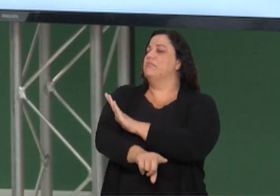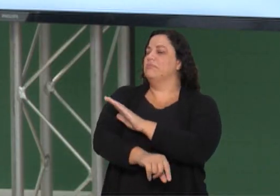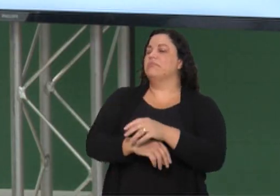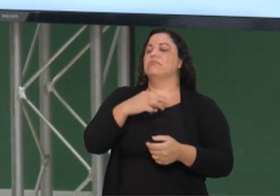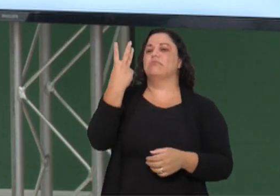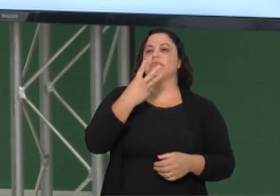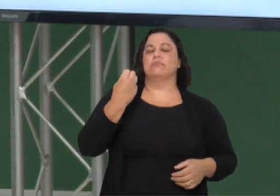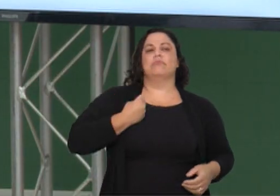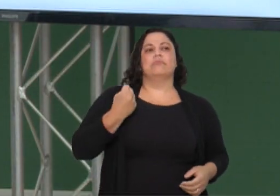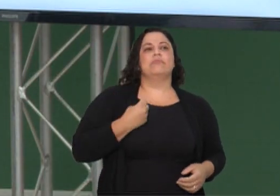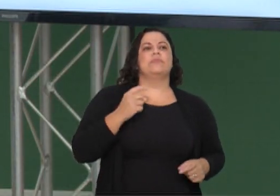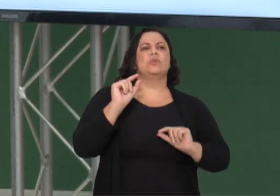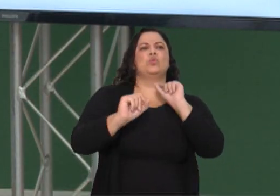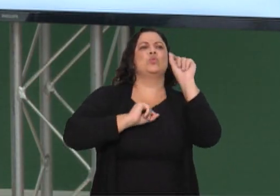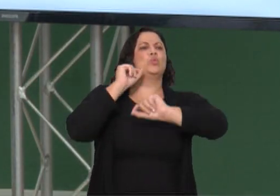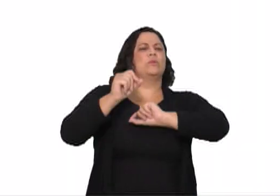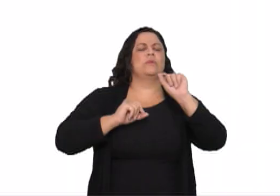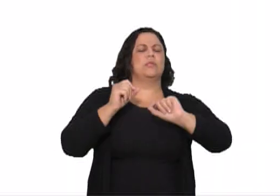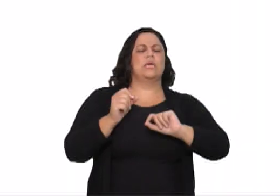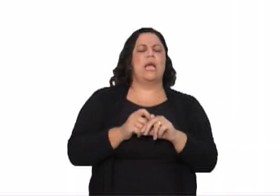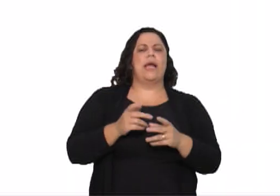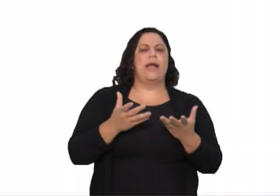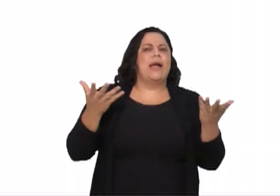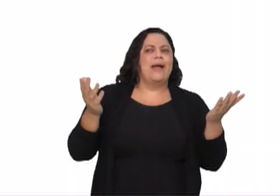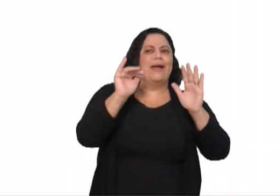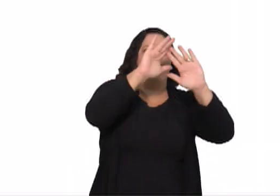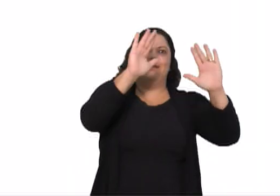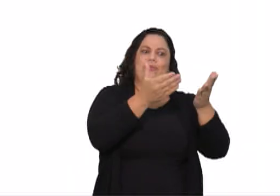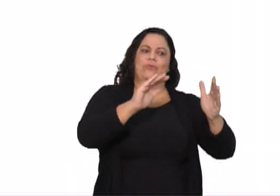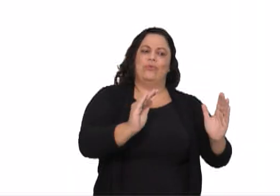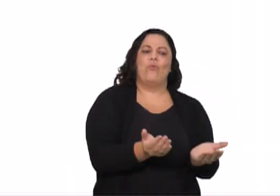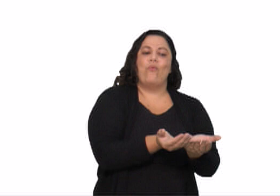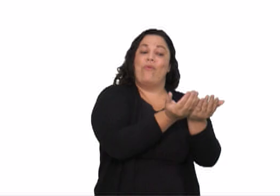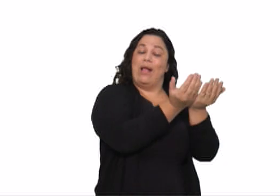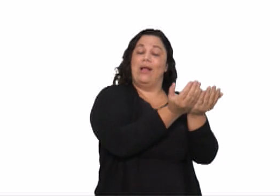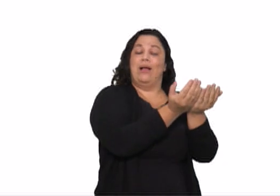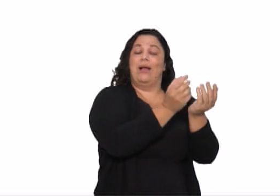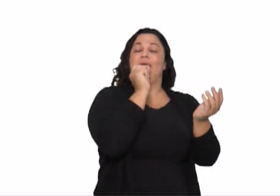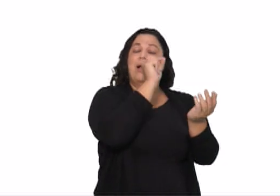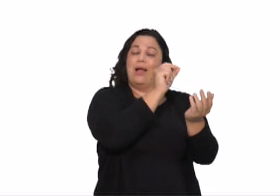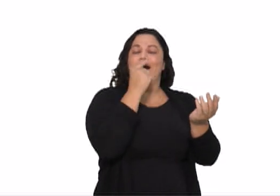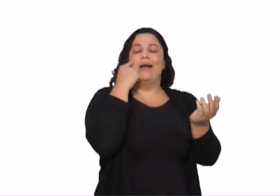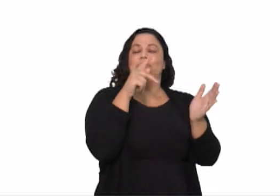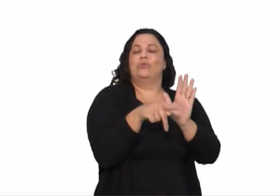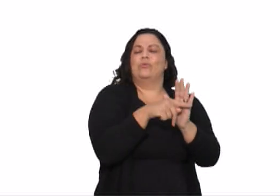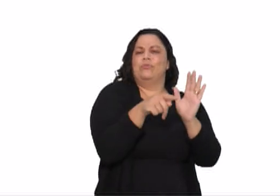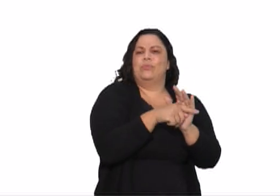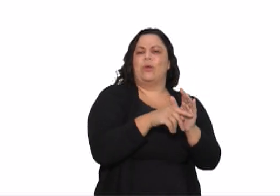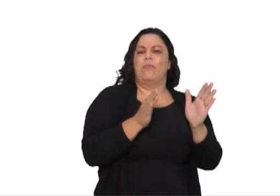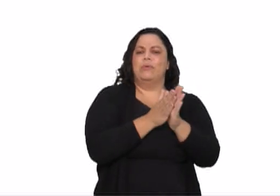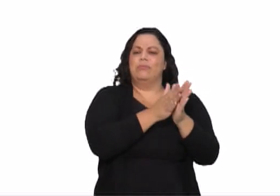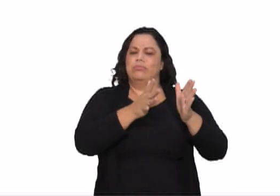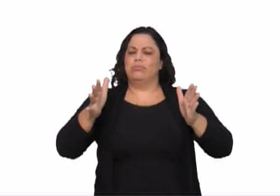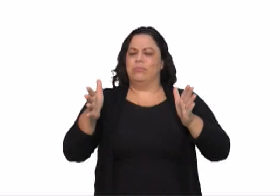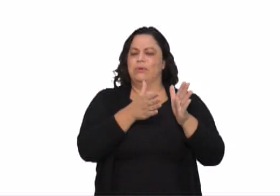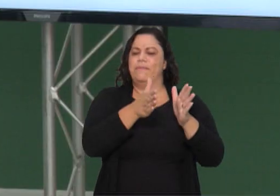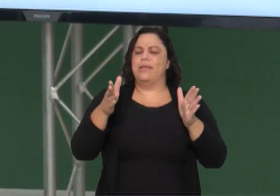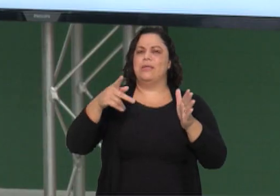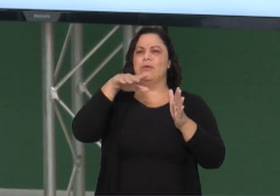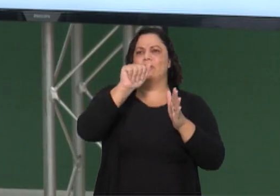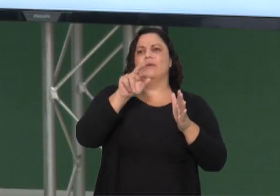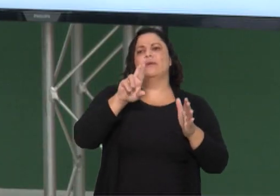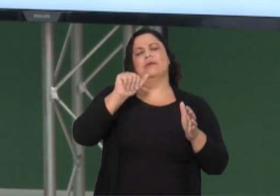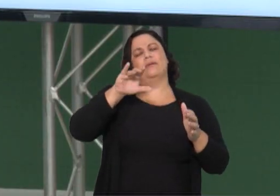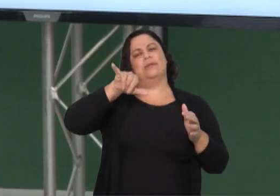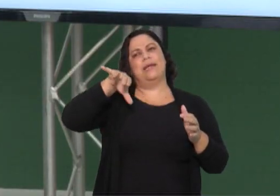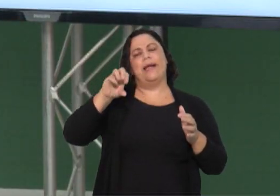aí. Qual era a função dos vasos gregos no período arcaico? Qual a